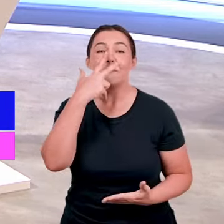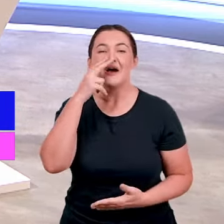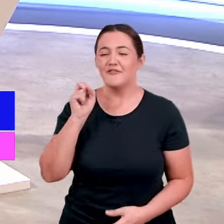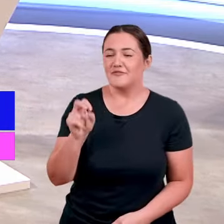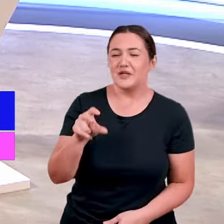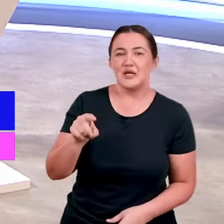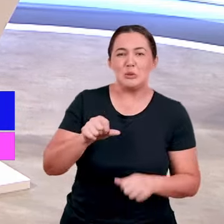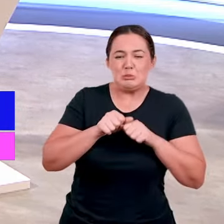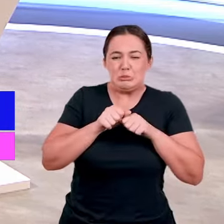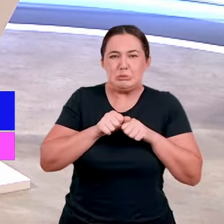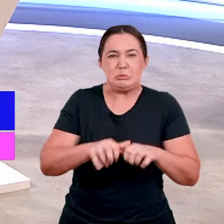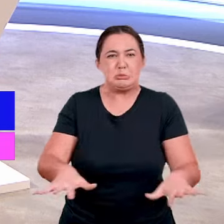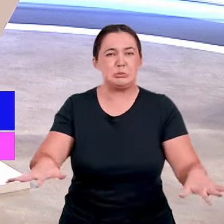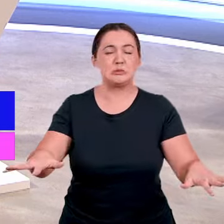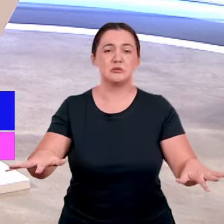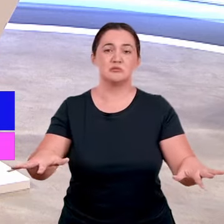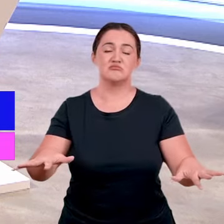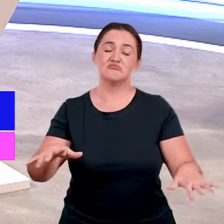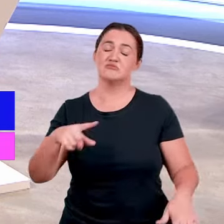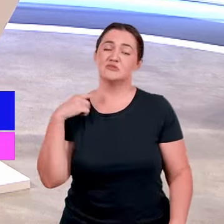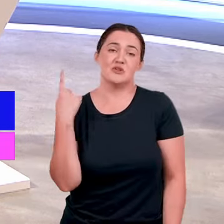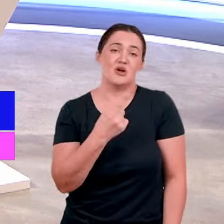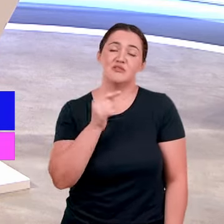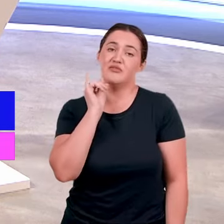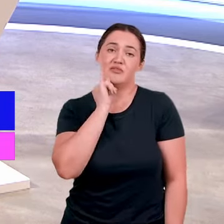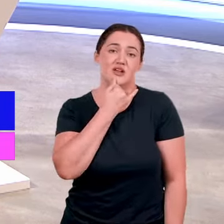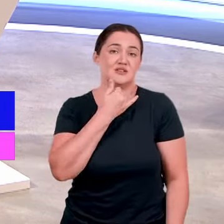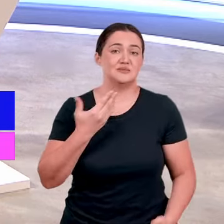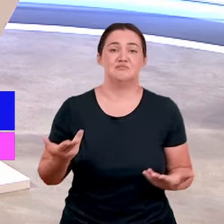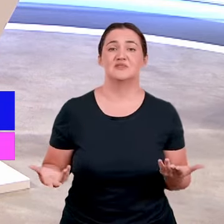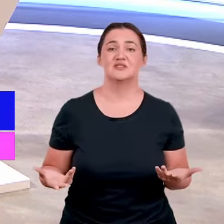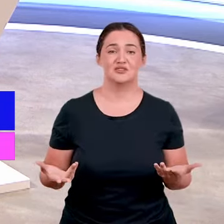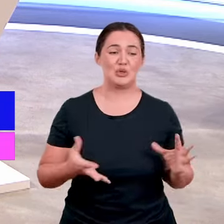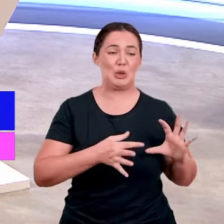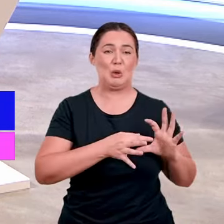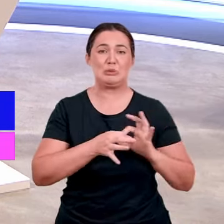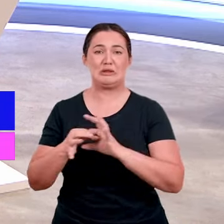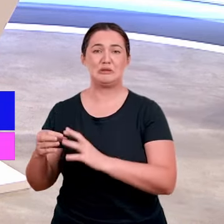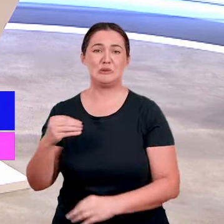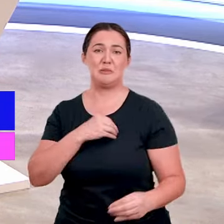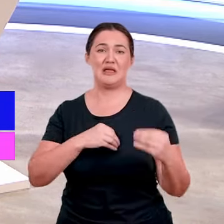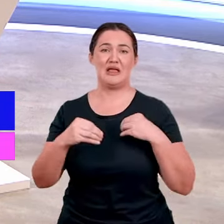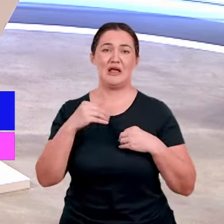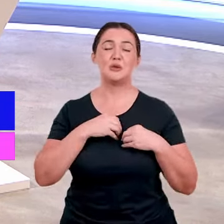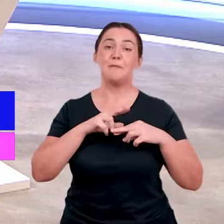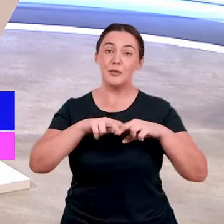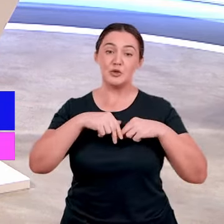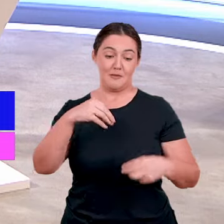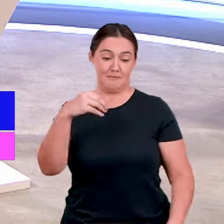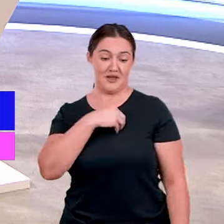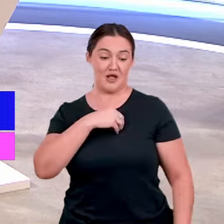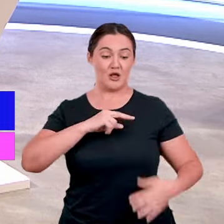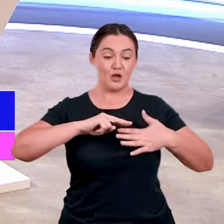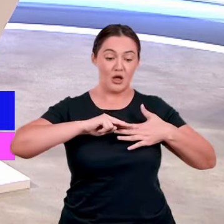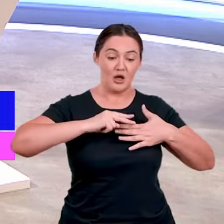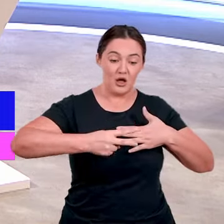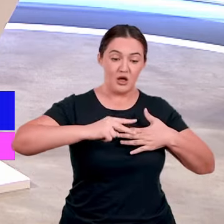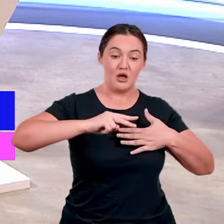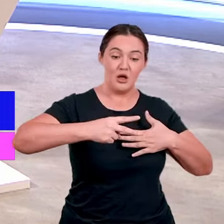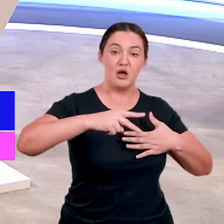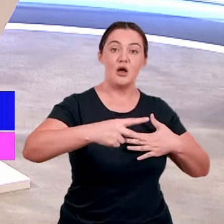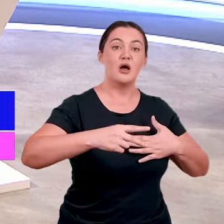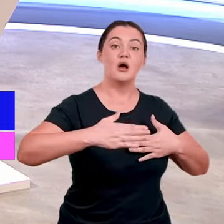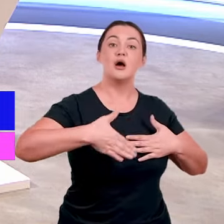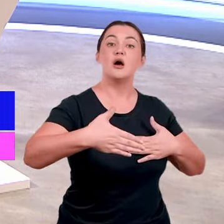ciência do bem e do mal. Deus nunca quis que nós morrêssemos. Mas a consequência do pecado é a morte.